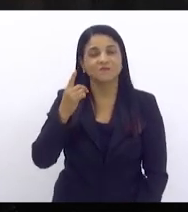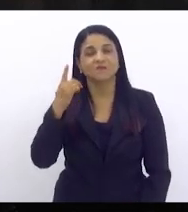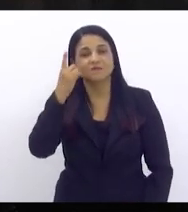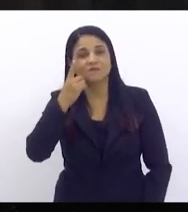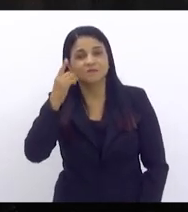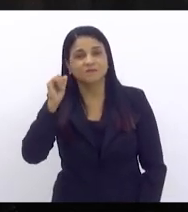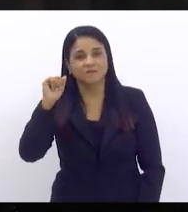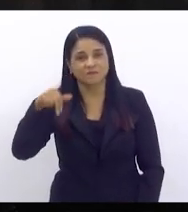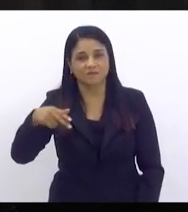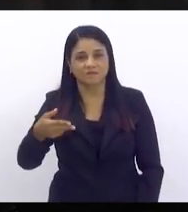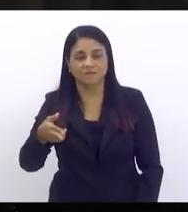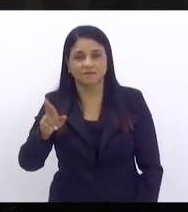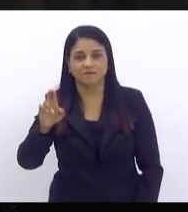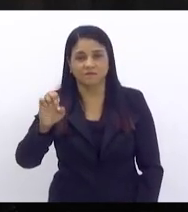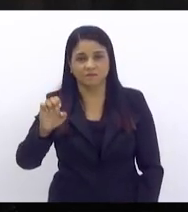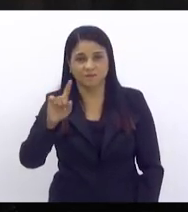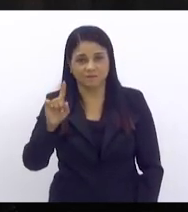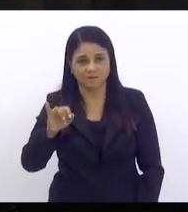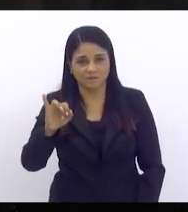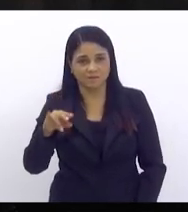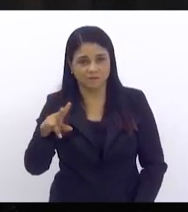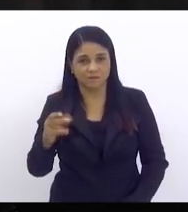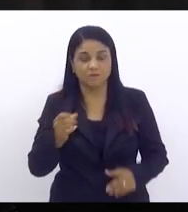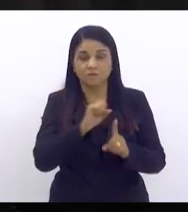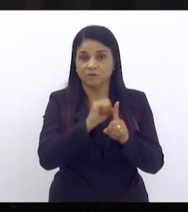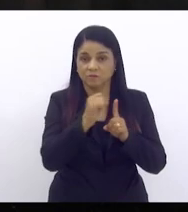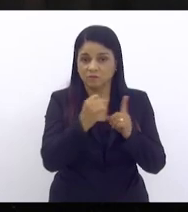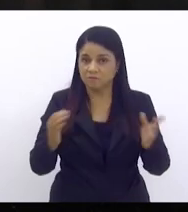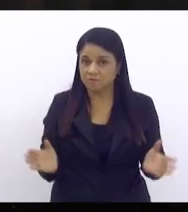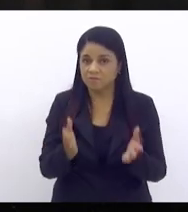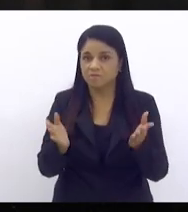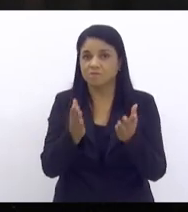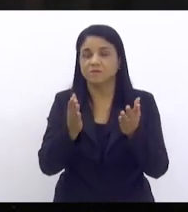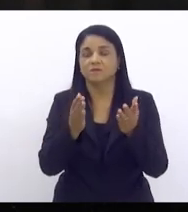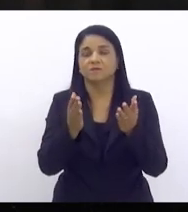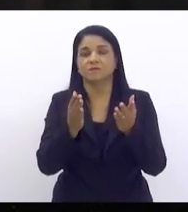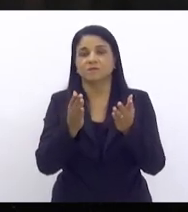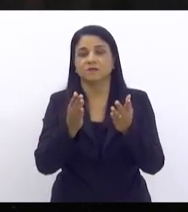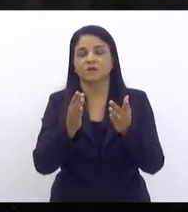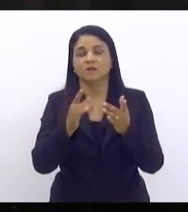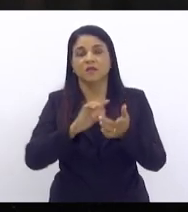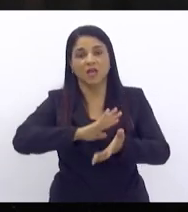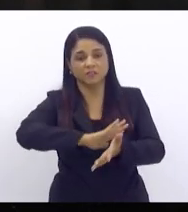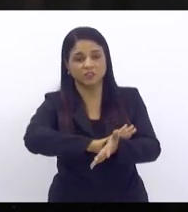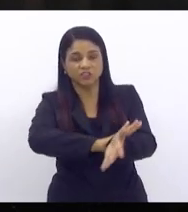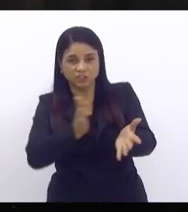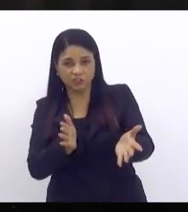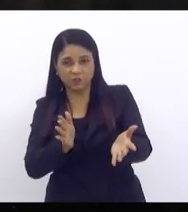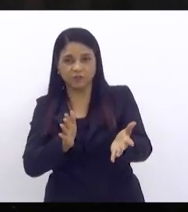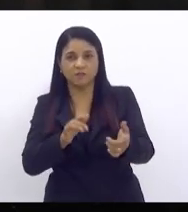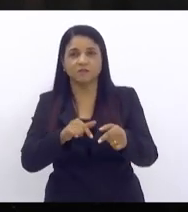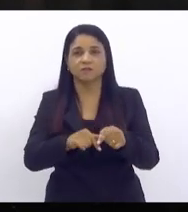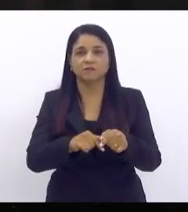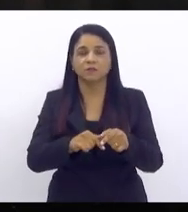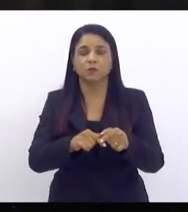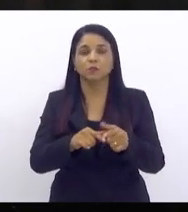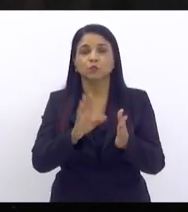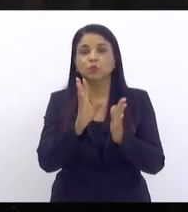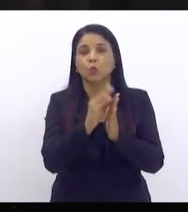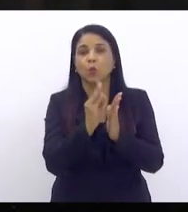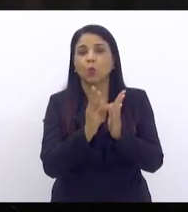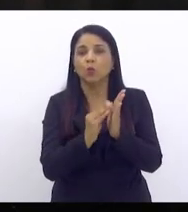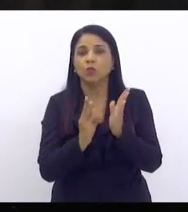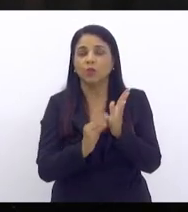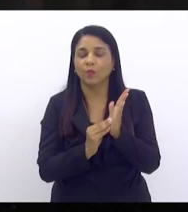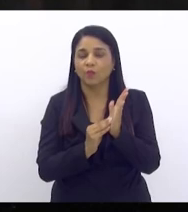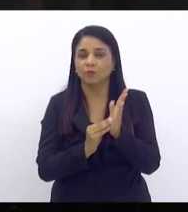hip-hop na sociedade e a descriminalização desta prática enquanto conteúdo. Porque nós estamos